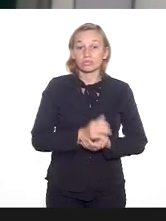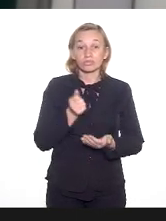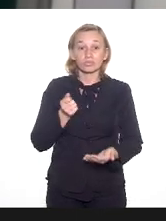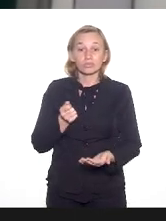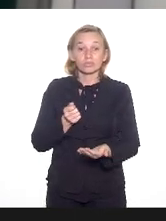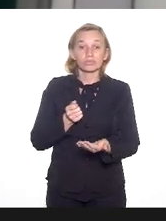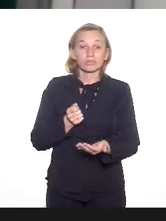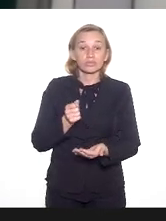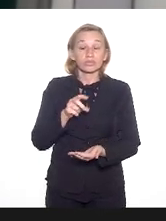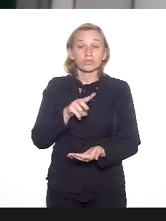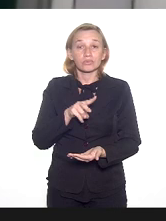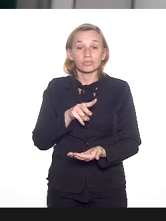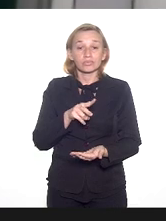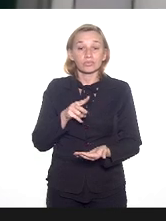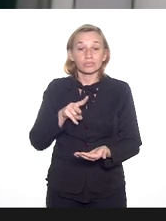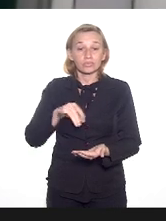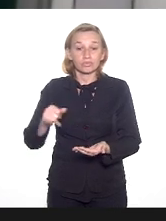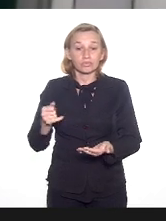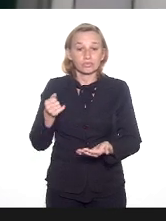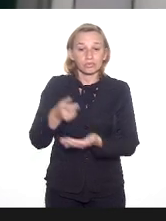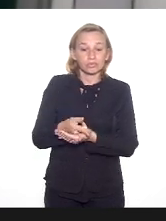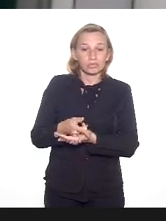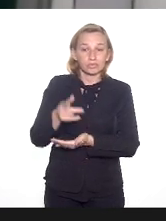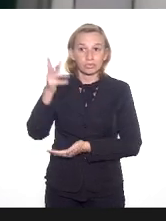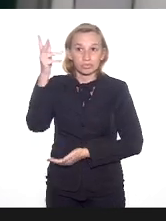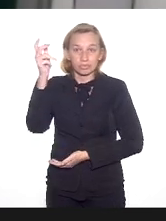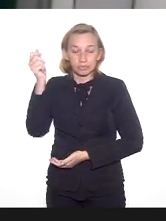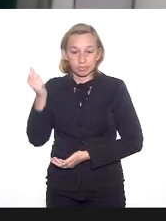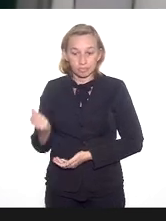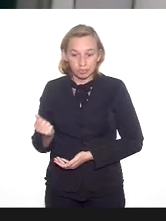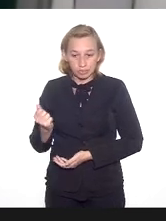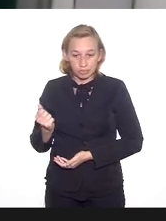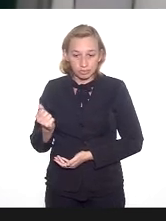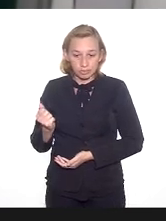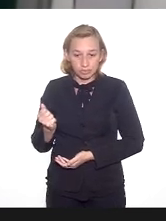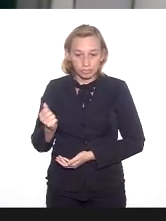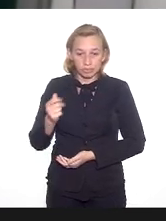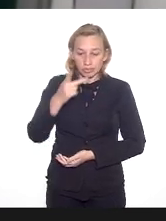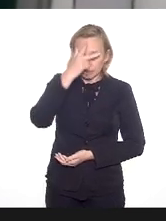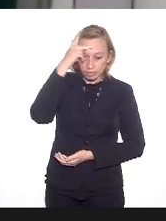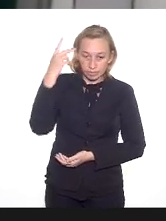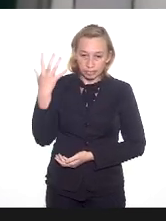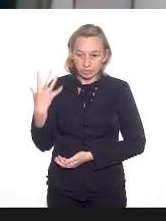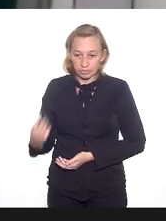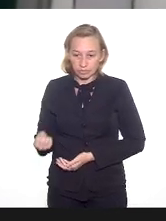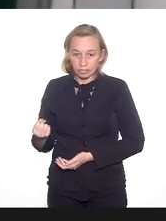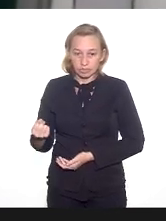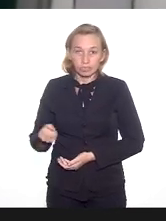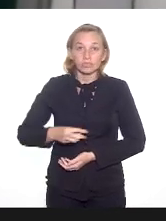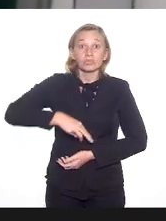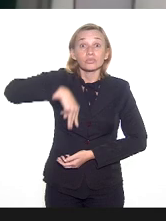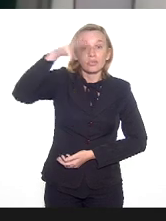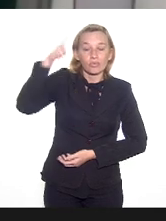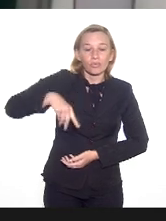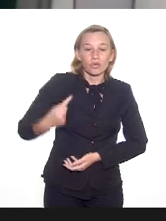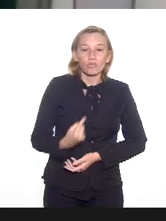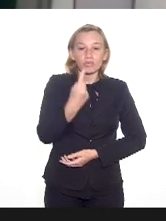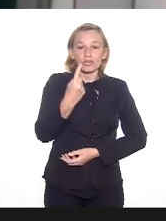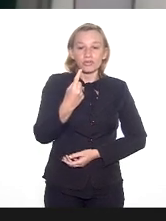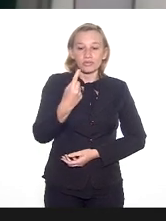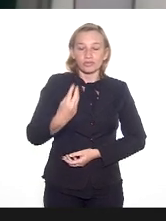pagamento de aposentadorias e pensões, né, de quem passou uma vida